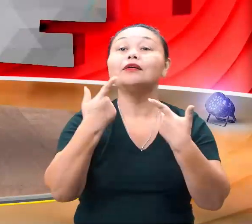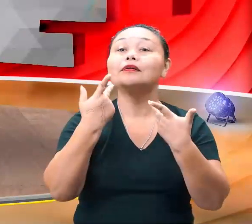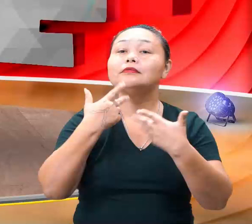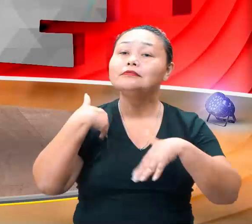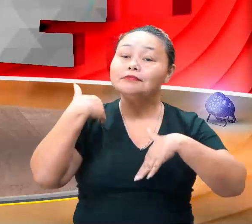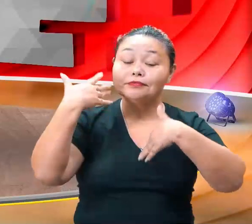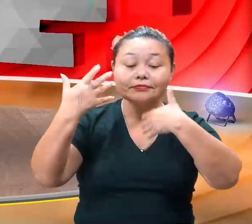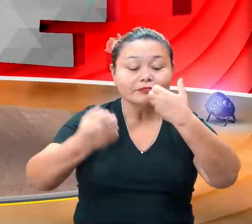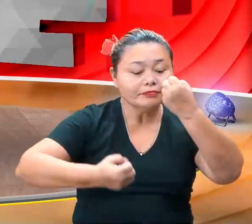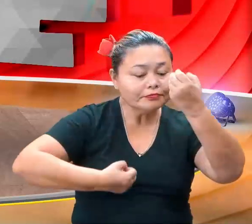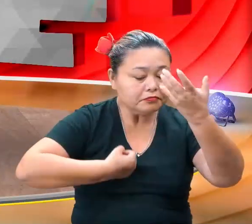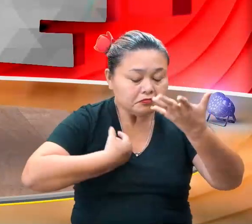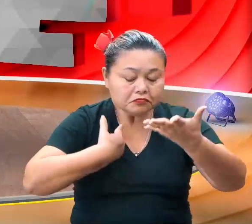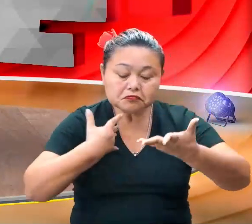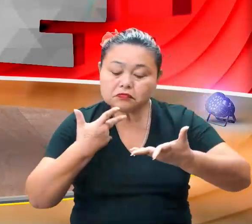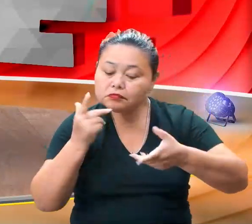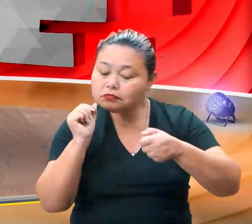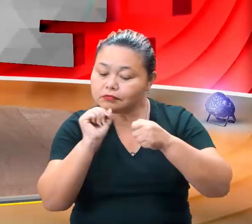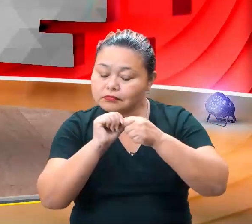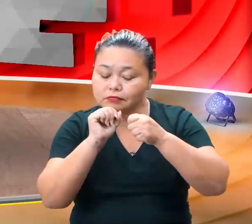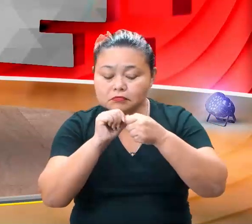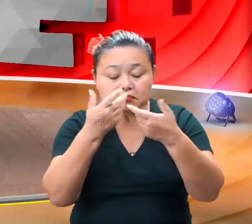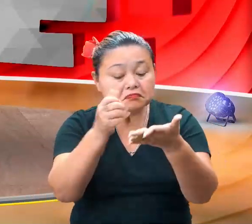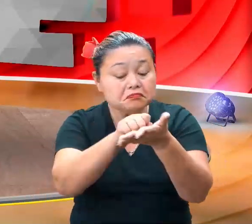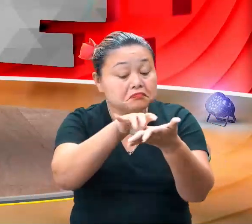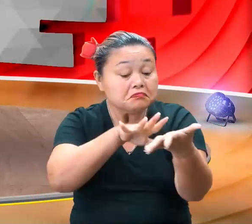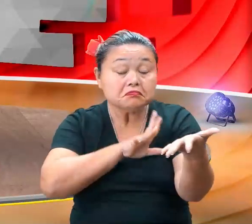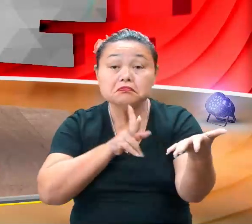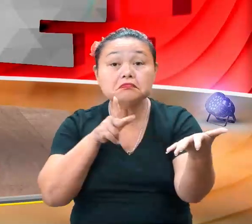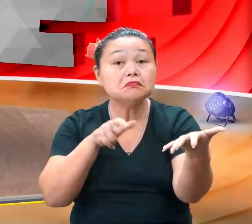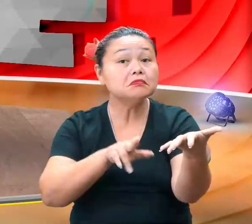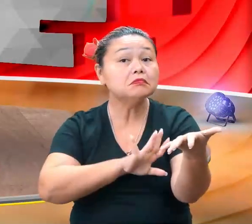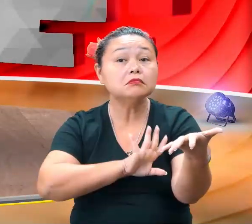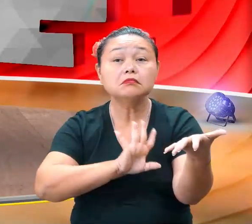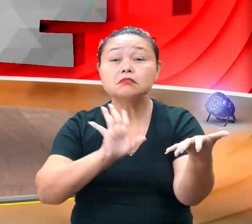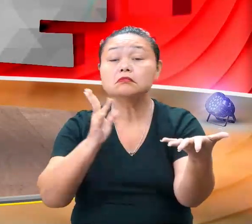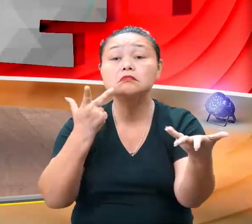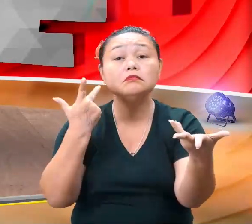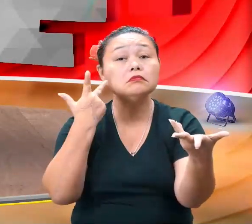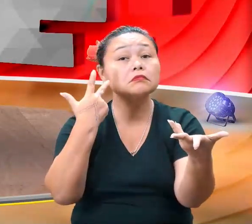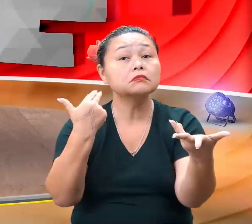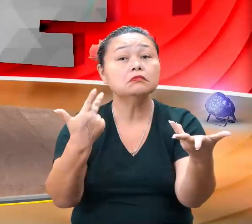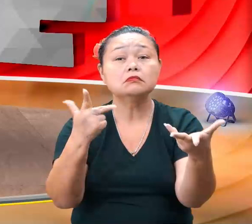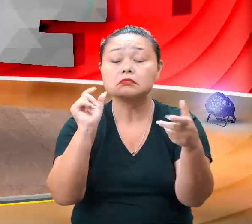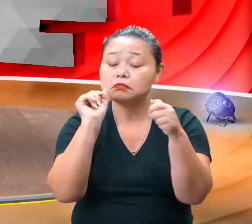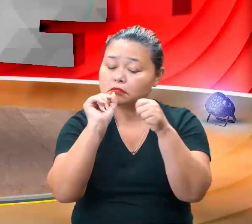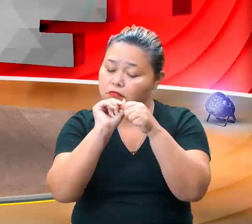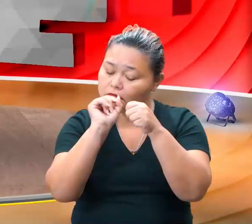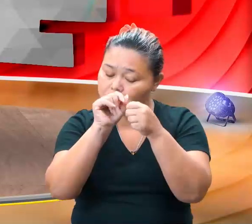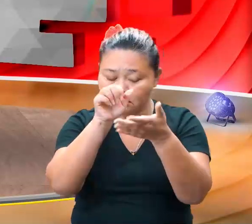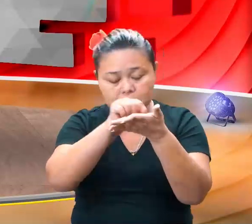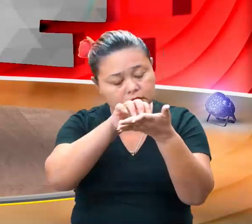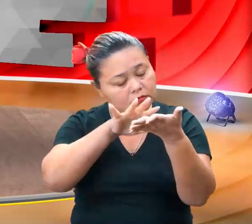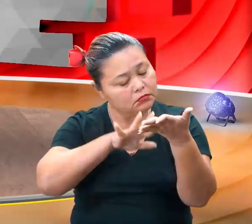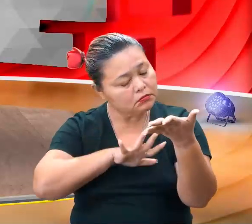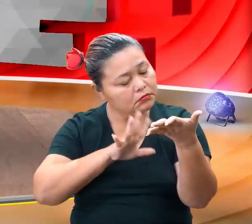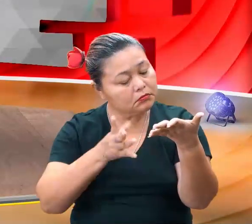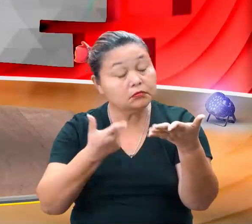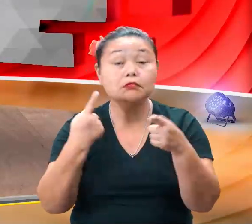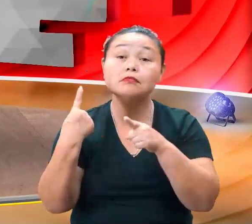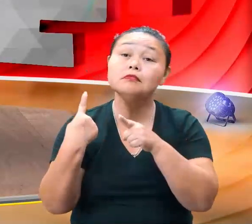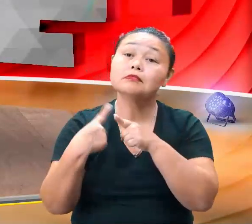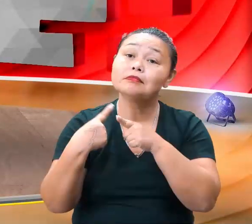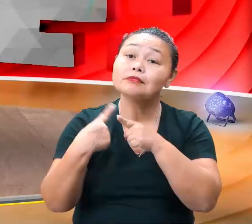age como se estivesse fazendo uma atividade. Naturalmente, você vai fazer atividade, vai mexer. Por quê?